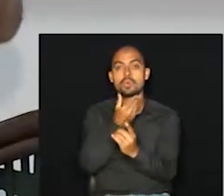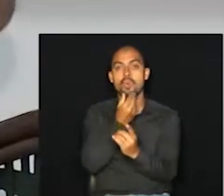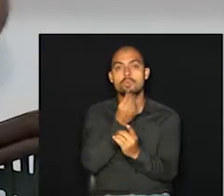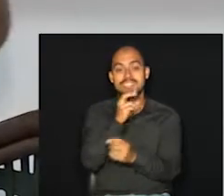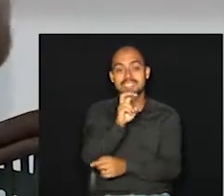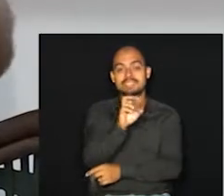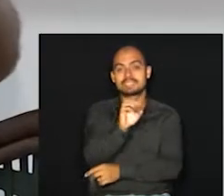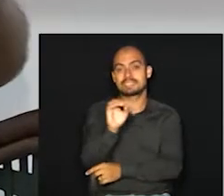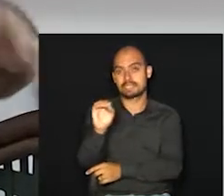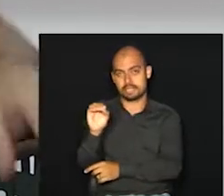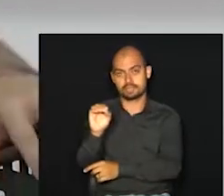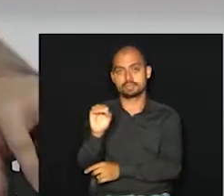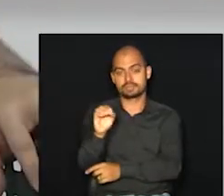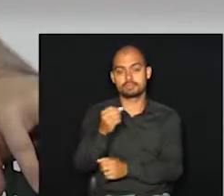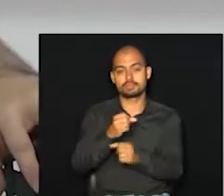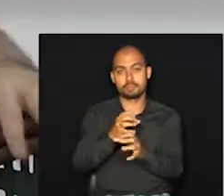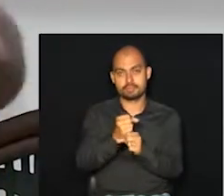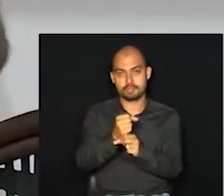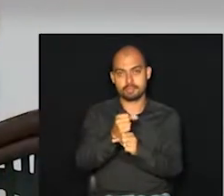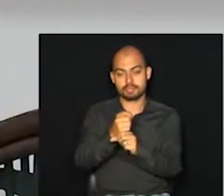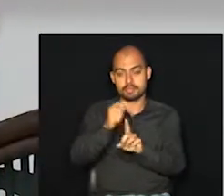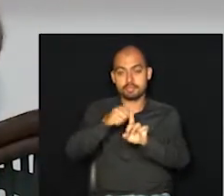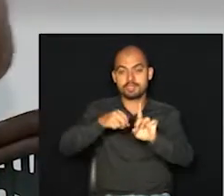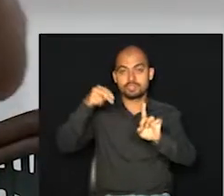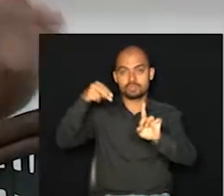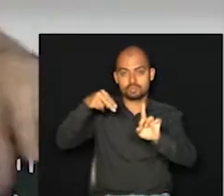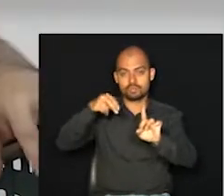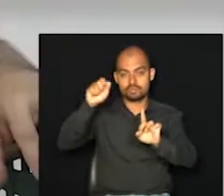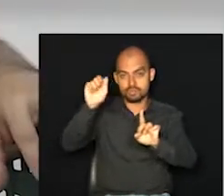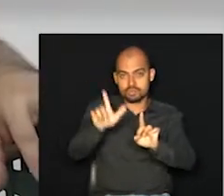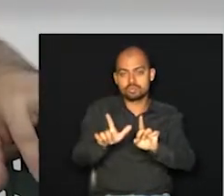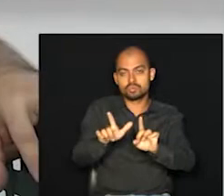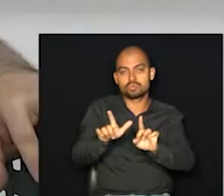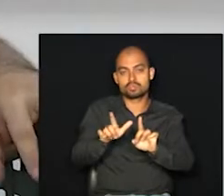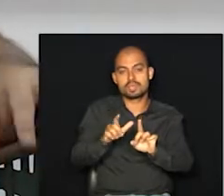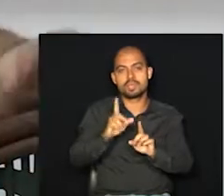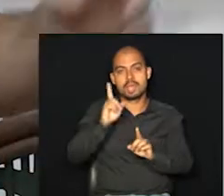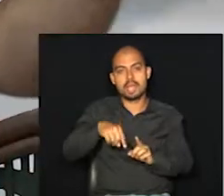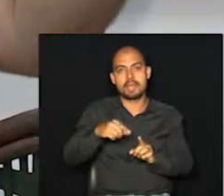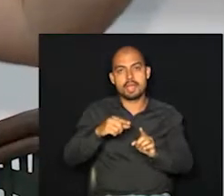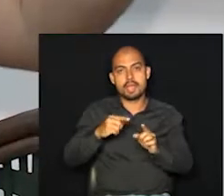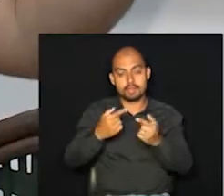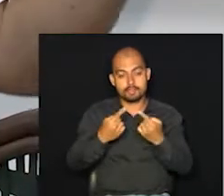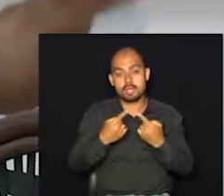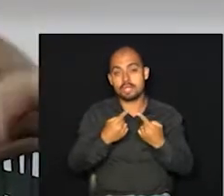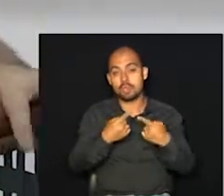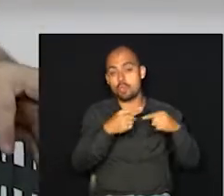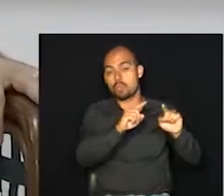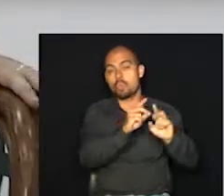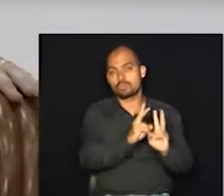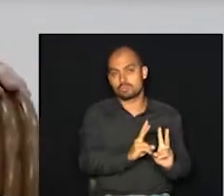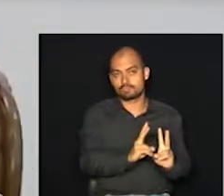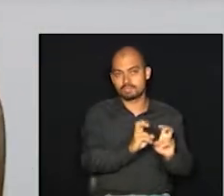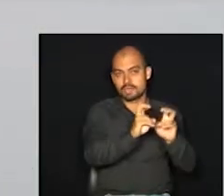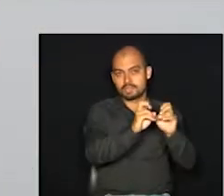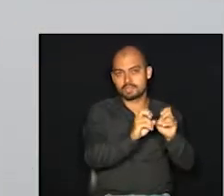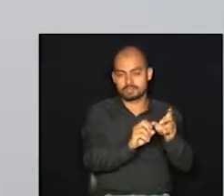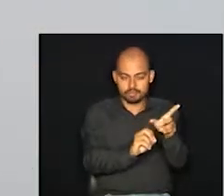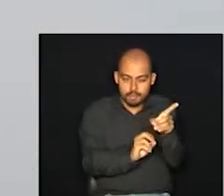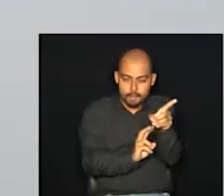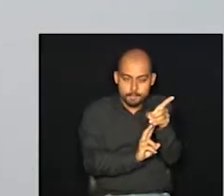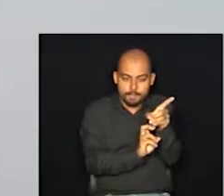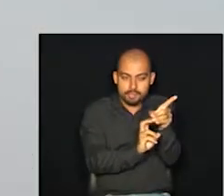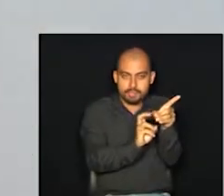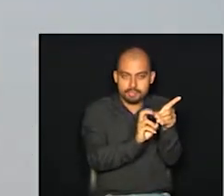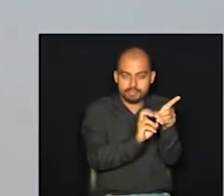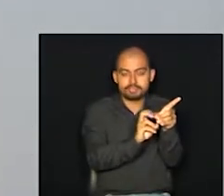em razão da campanha, né, Novembro Azul, justamente para combater o câncer de próstata. Eu vou conversar com o doutor Fernando Medina